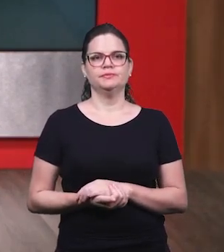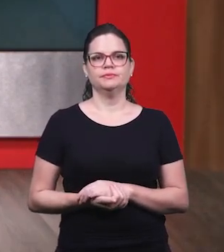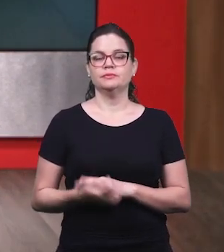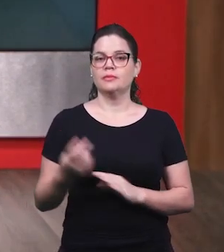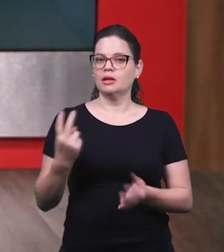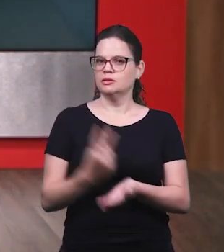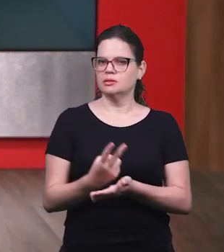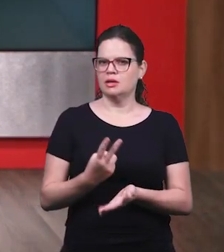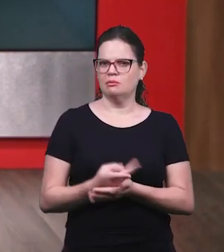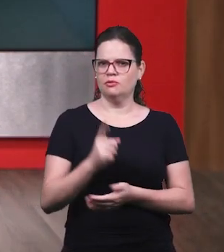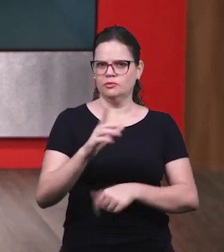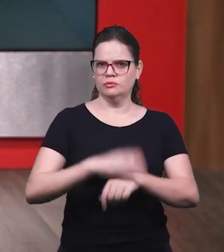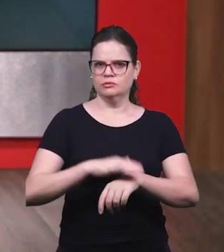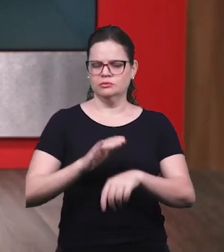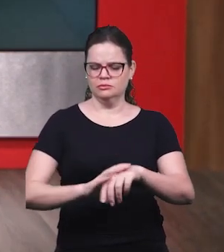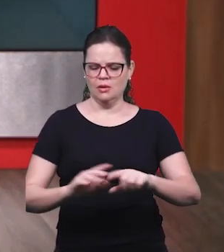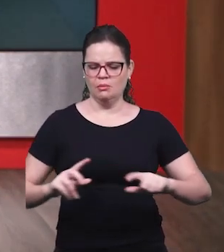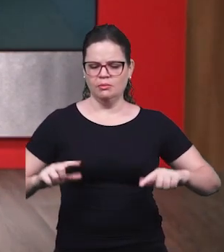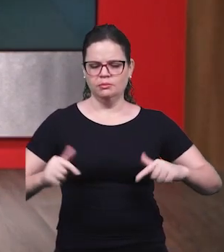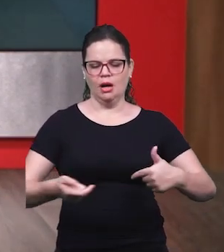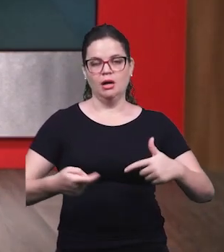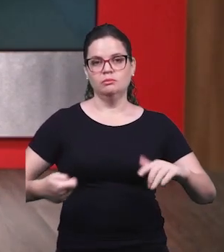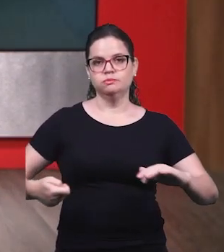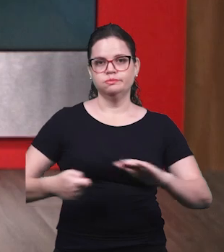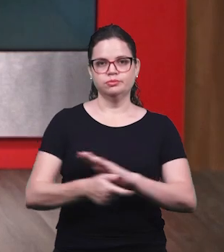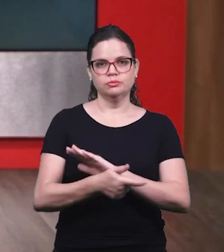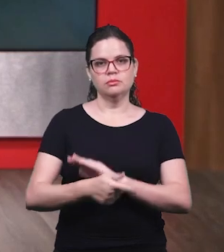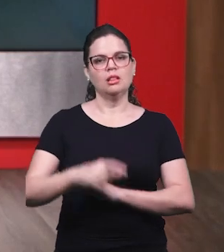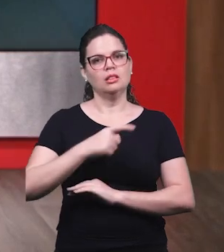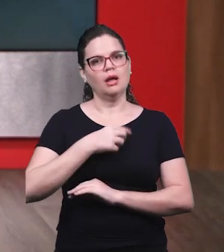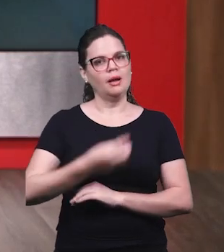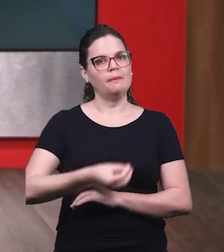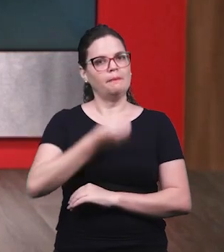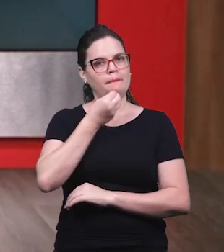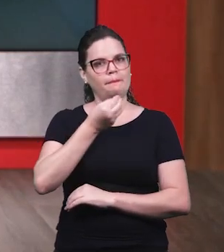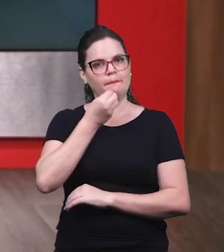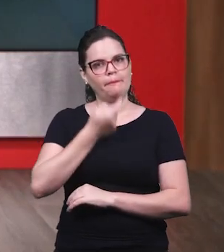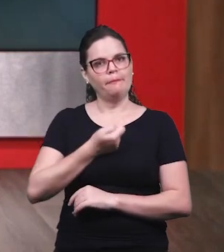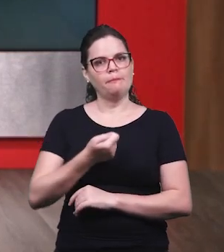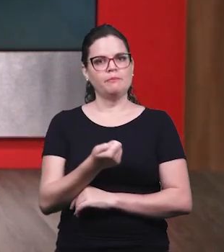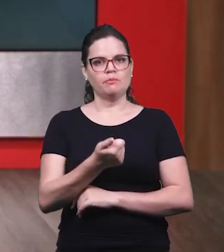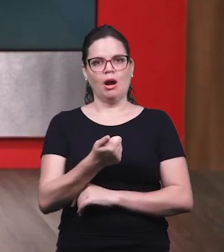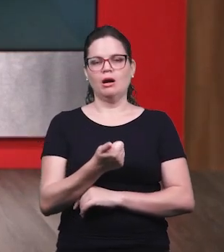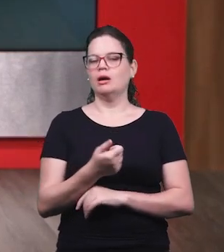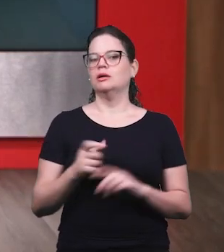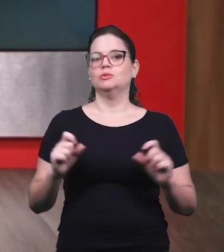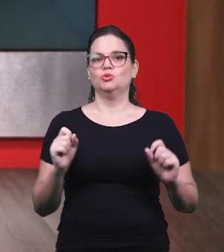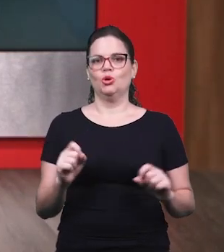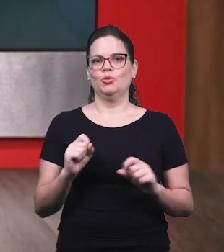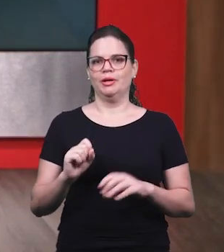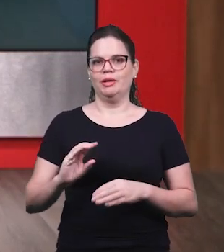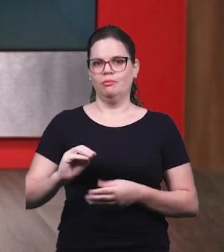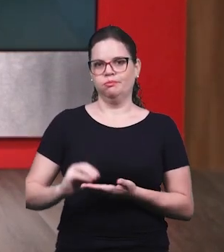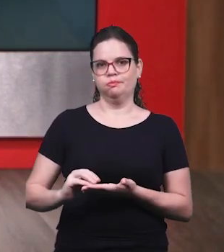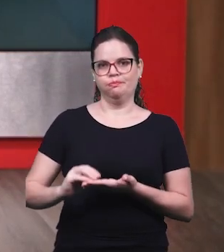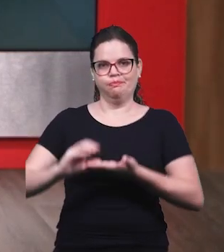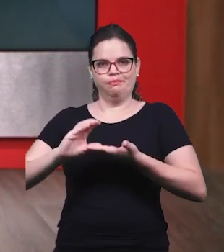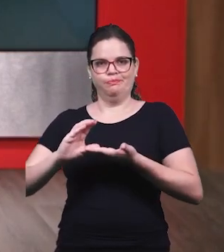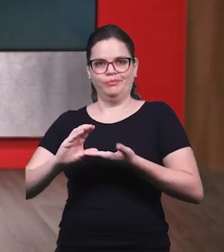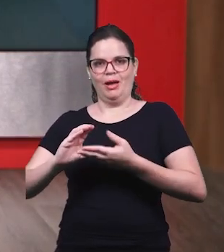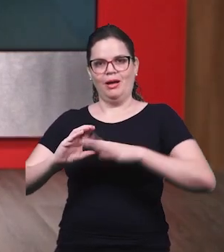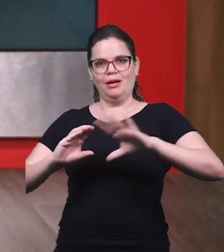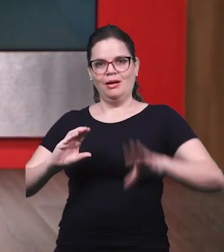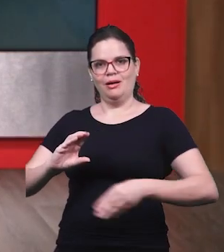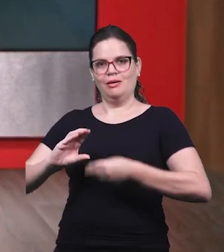essa aplicação, você tem um benefício, né? É uma receita financeira para quem